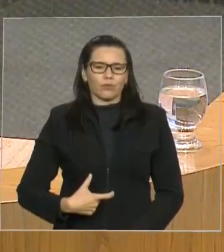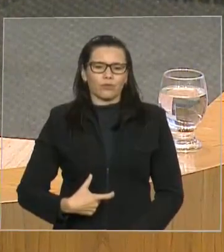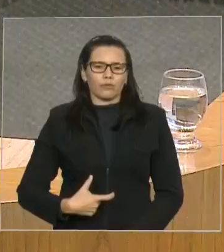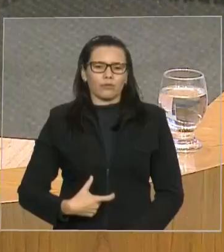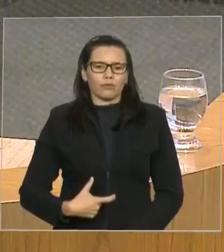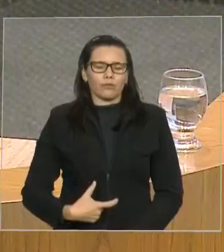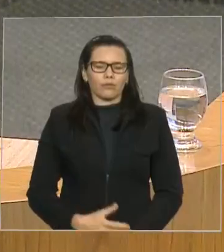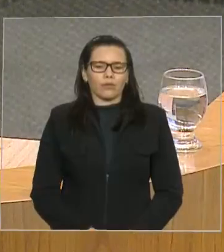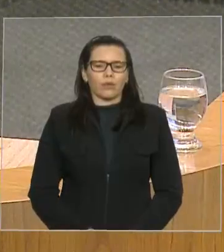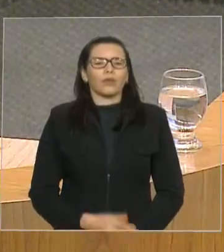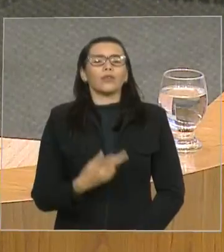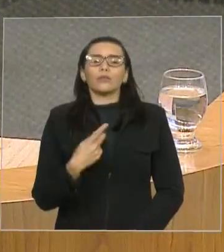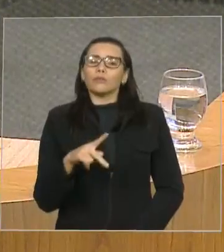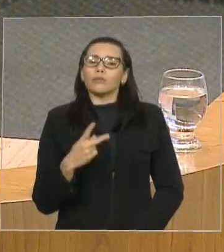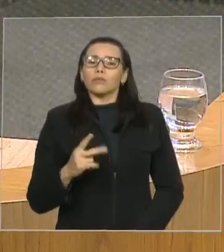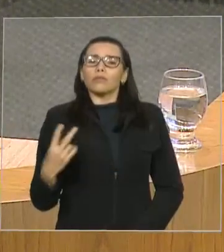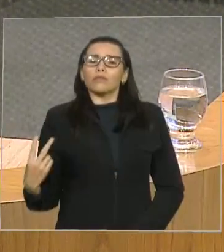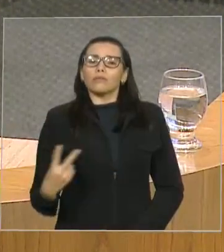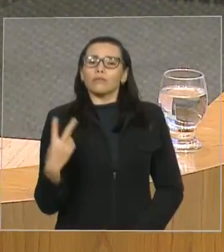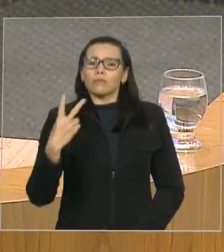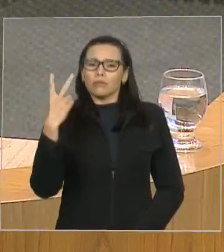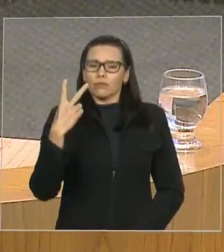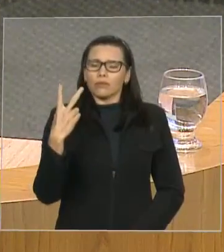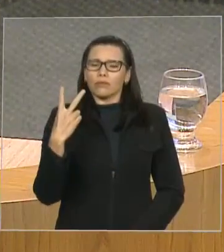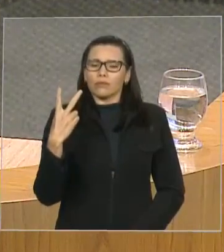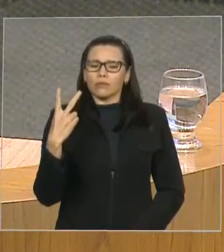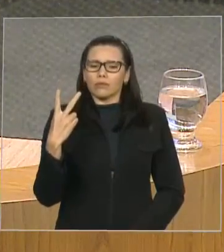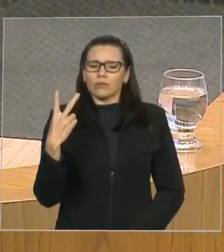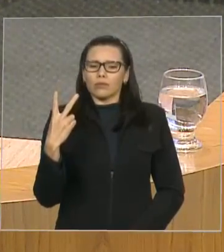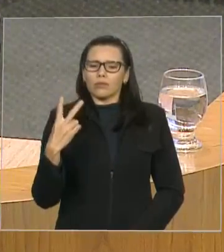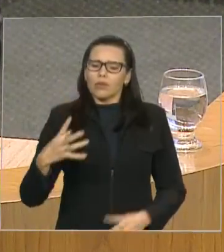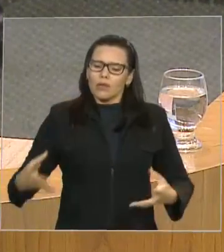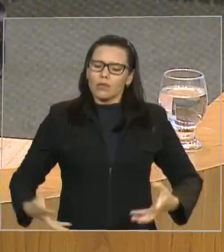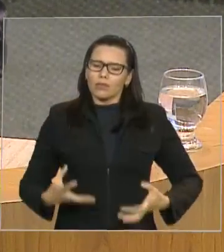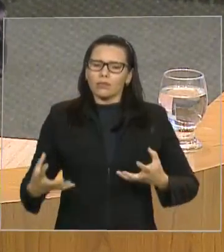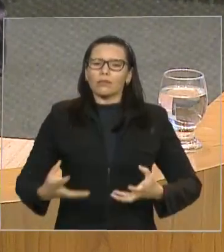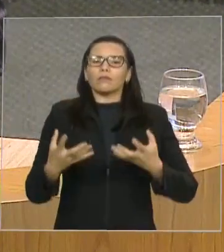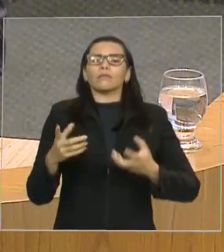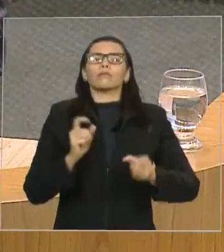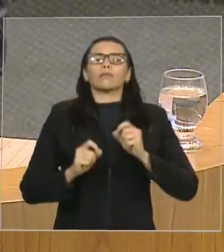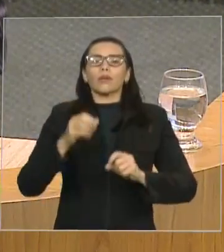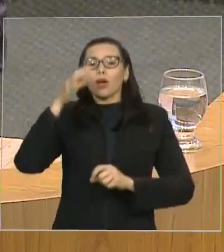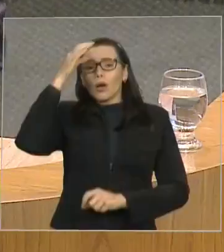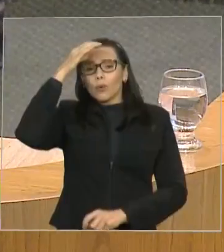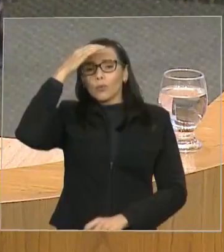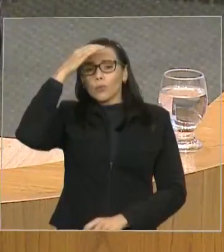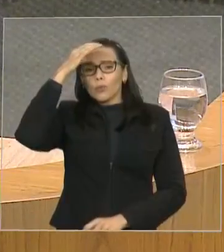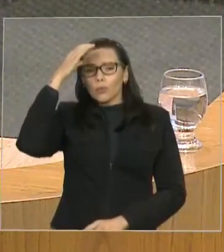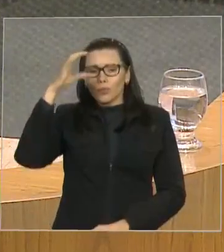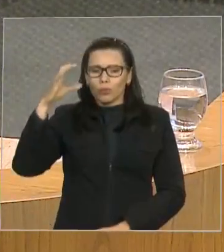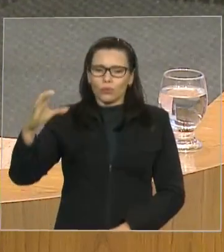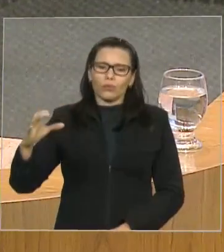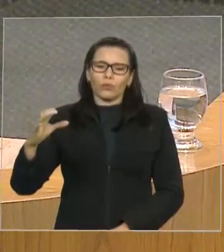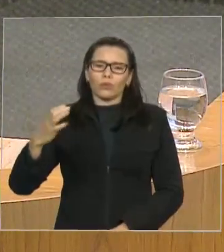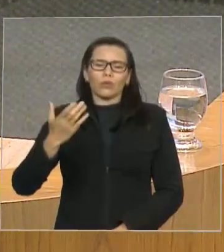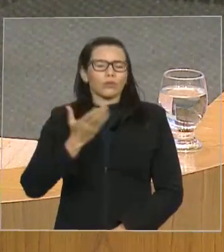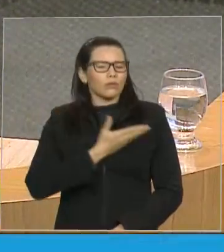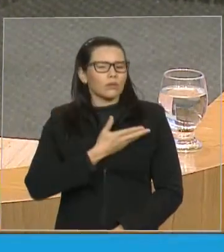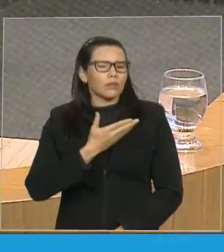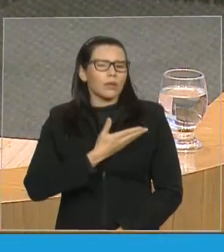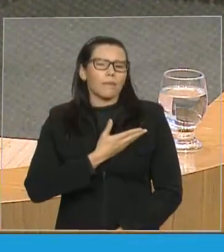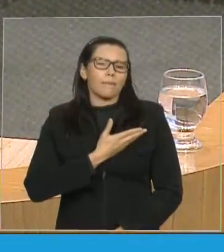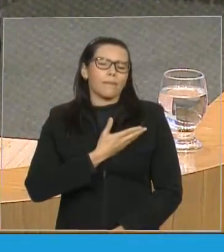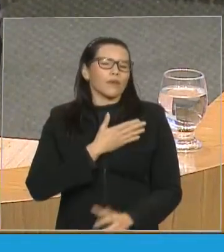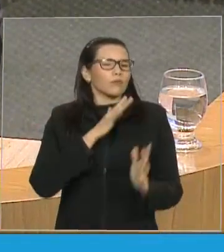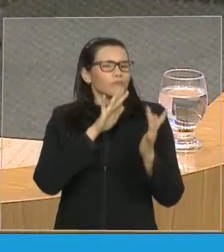seus valores, principalmente, né, na promoção da cultura da fraternidade,